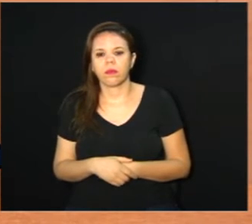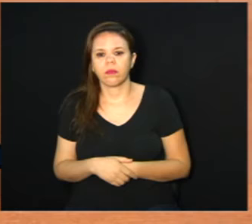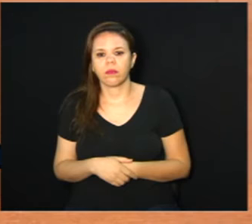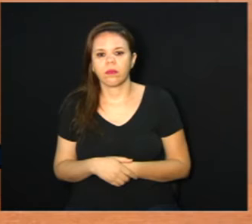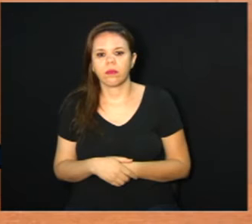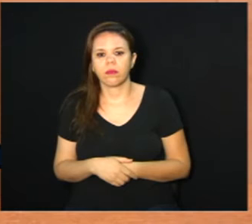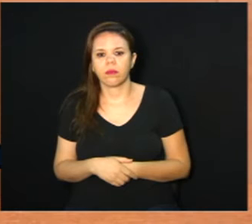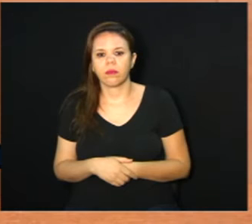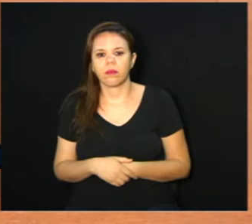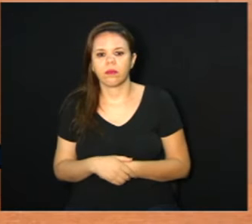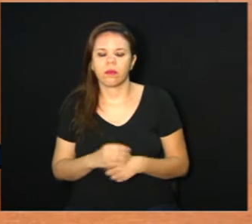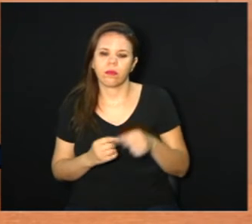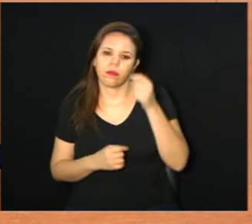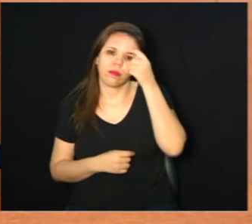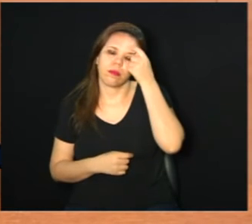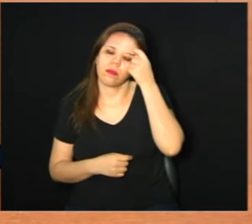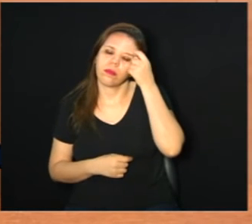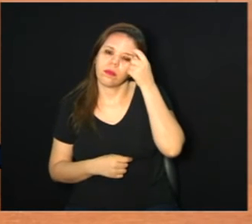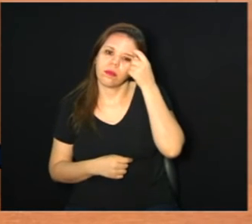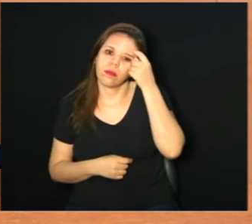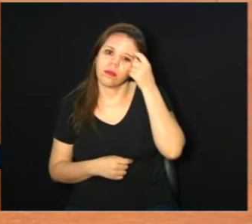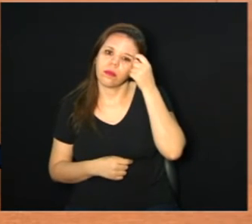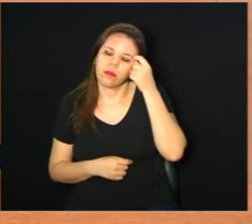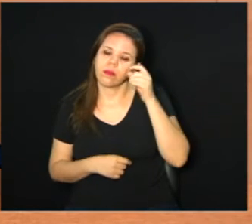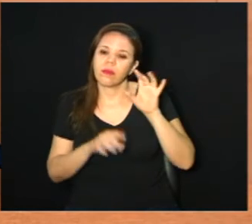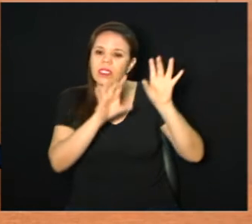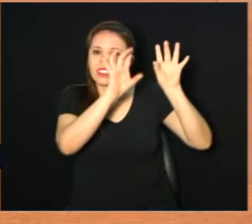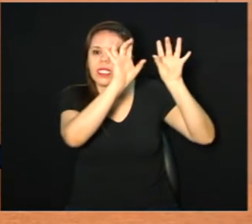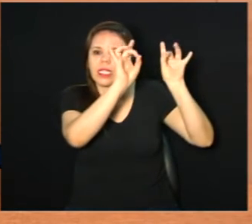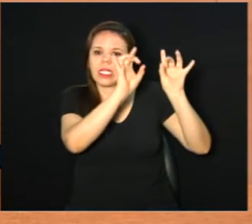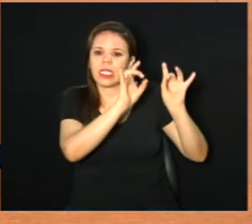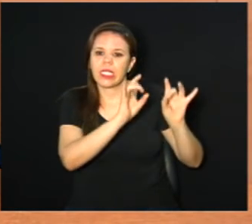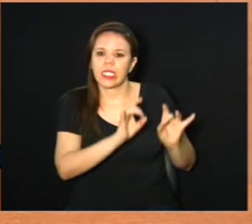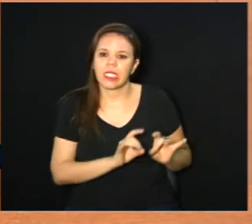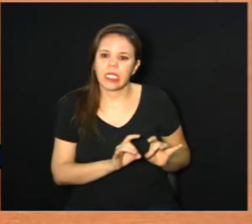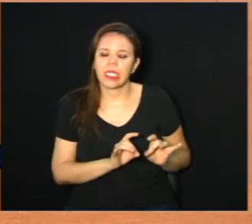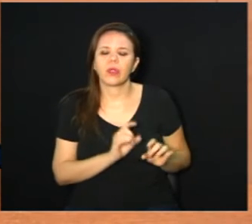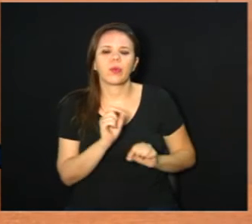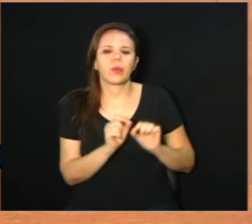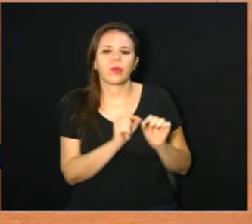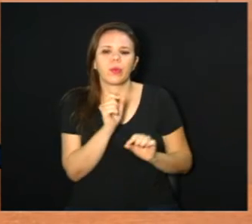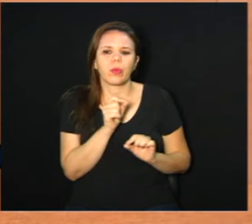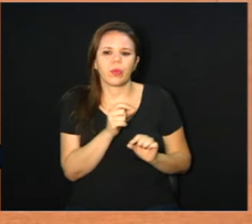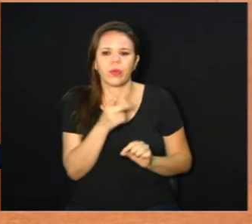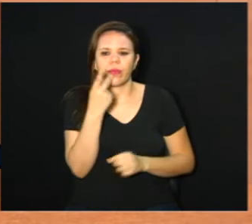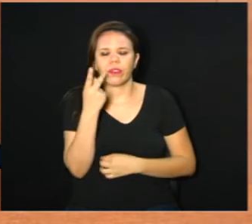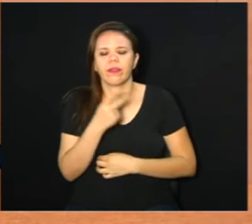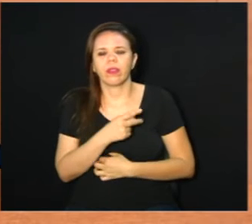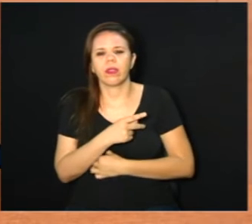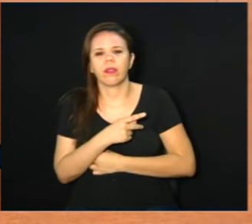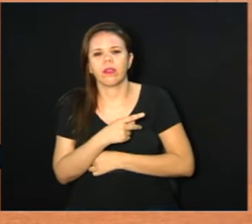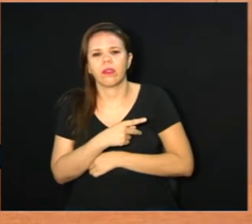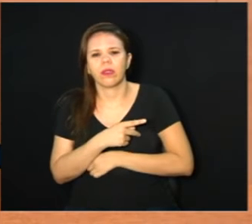como é que fala? Desse um pouco mais de detalhes, talvez. Quando você disse que